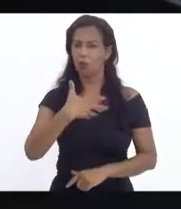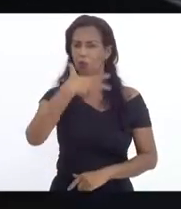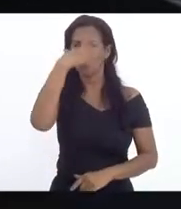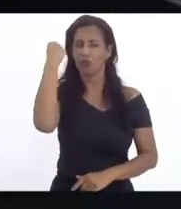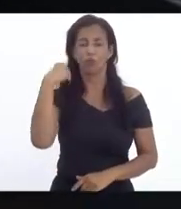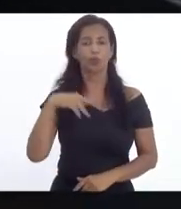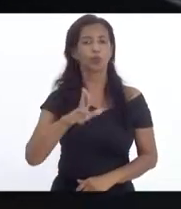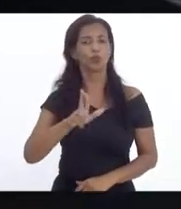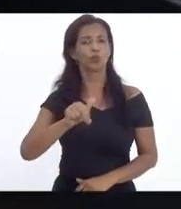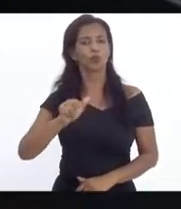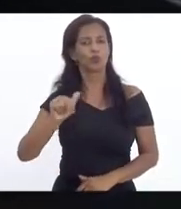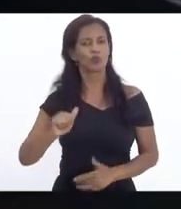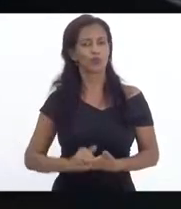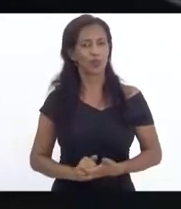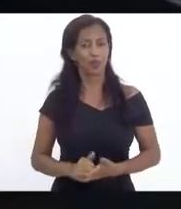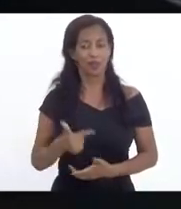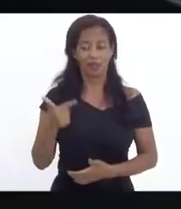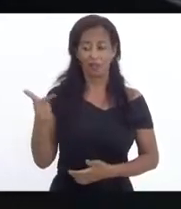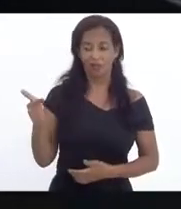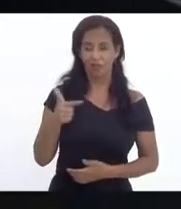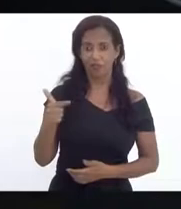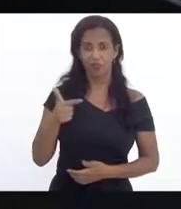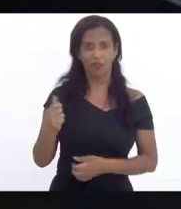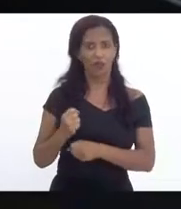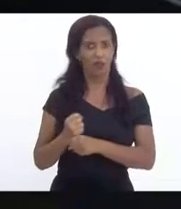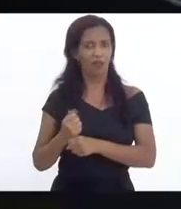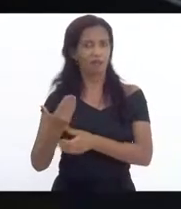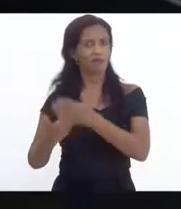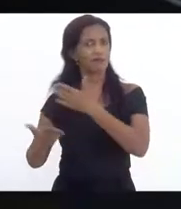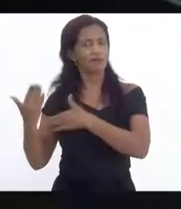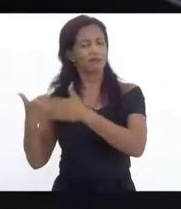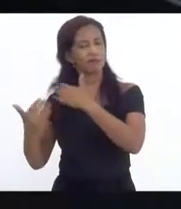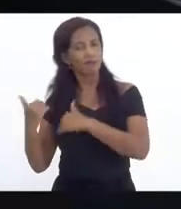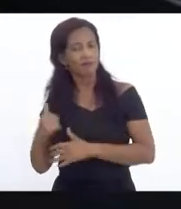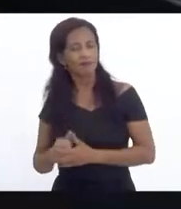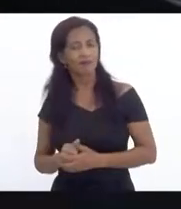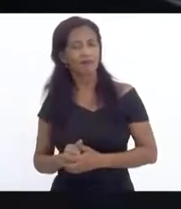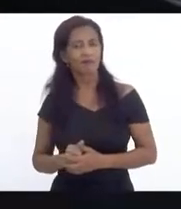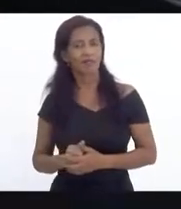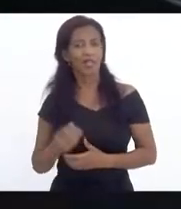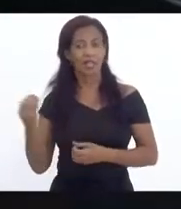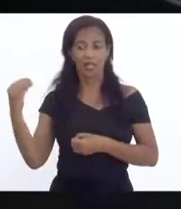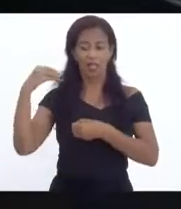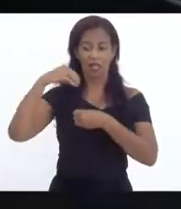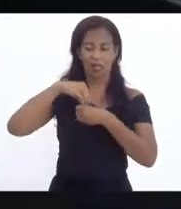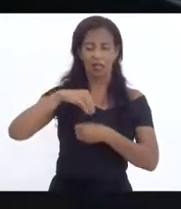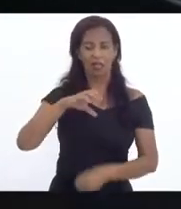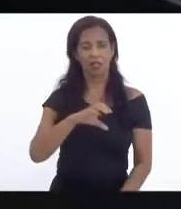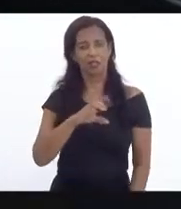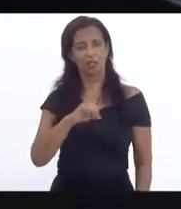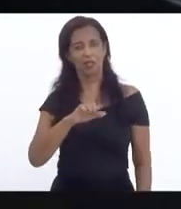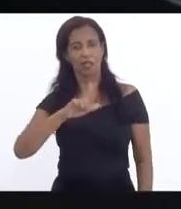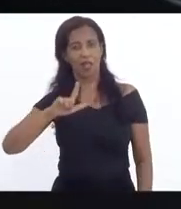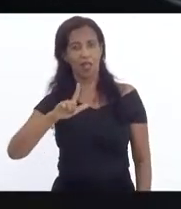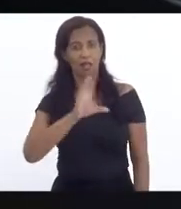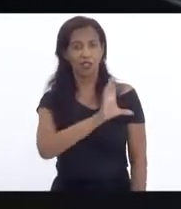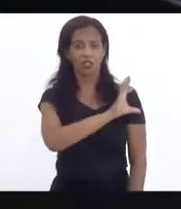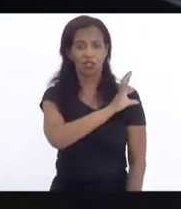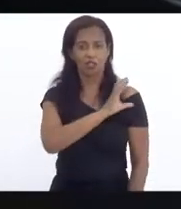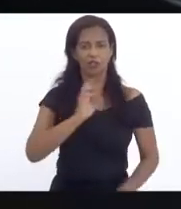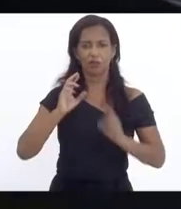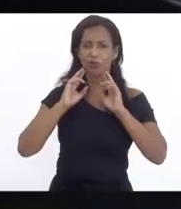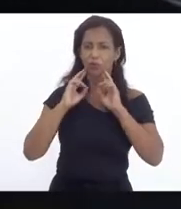nunca, há 22 anos atrás, ou 20 anos atrás, dentro da CDL de Campos, em uma